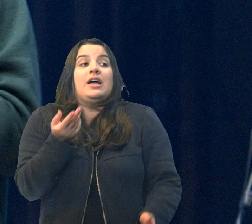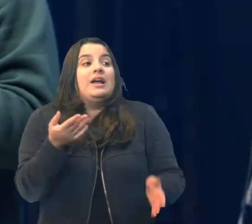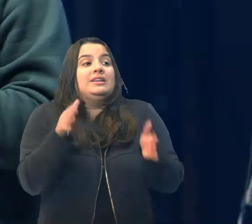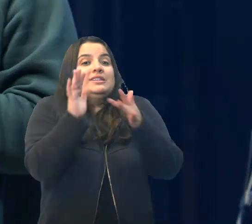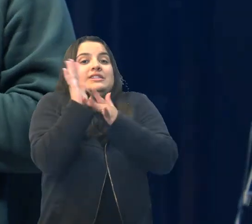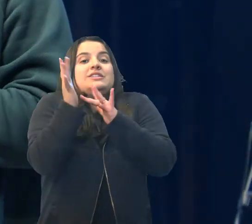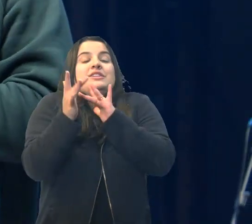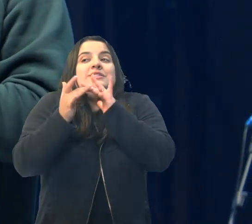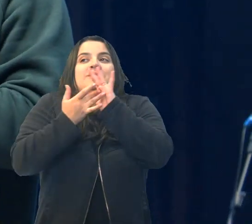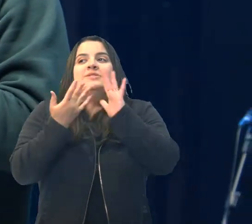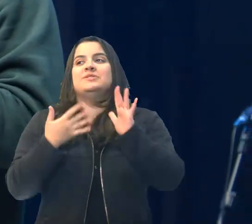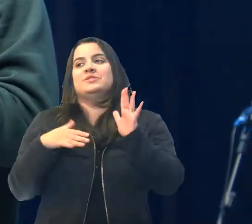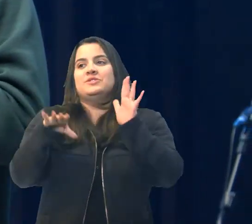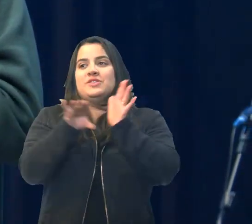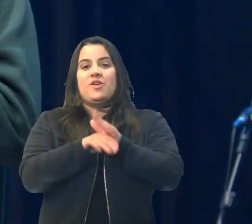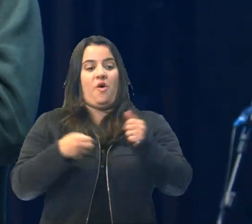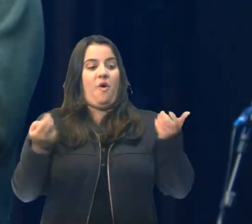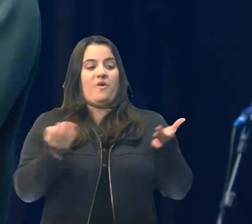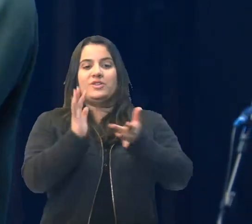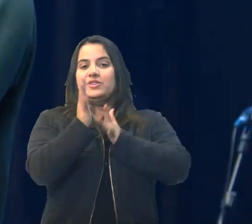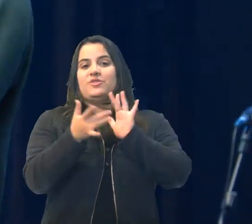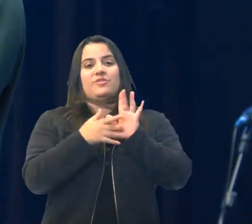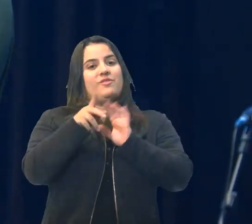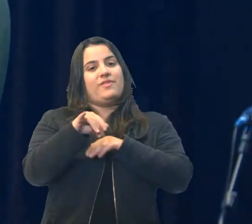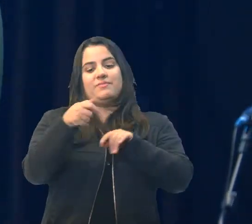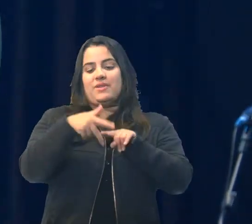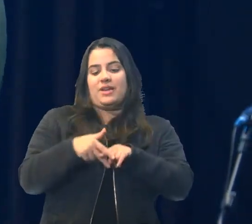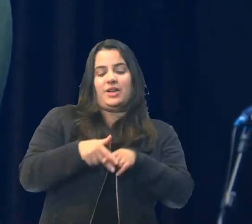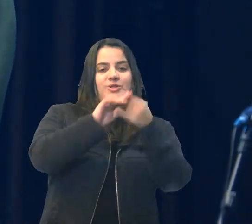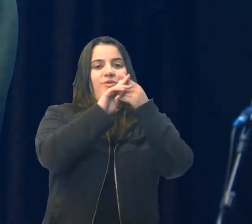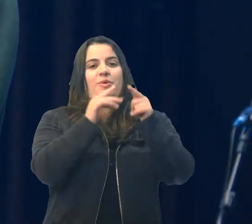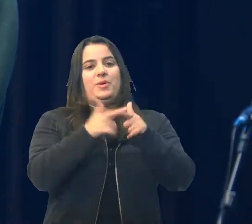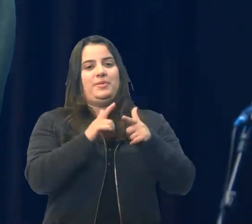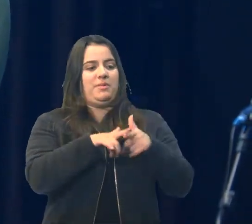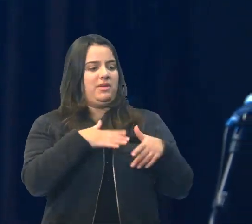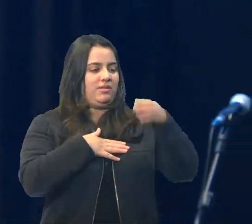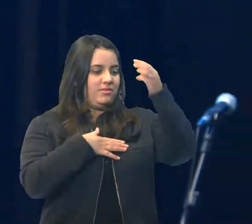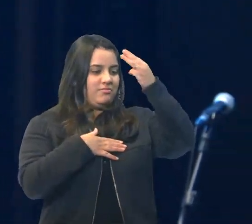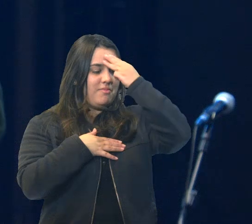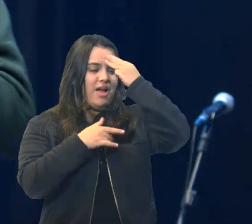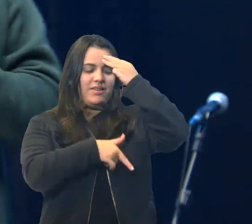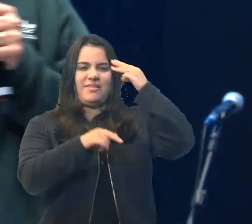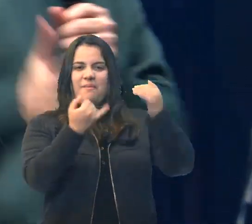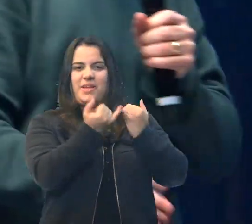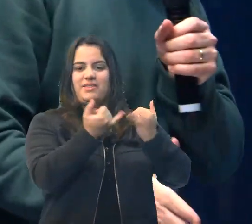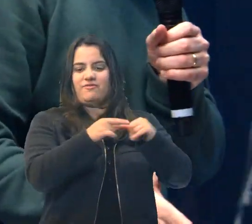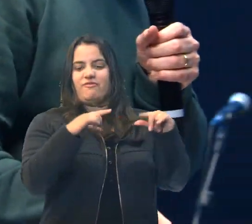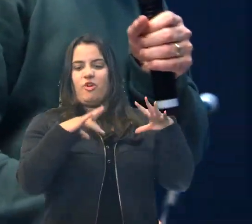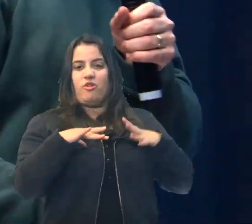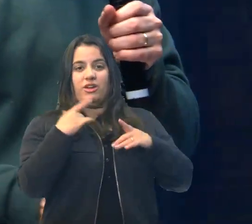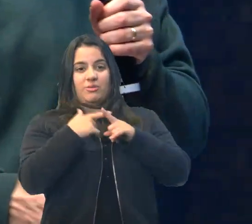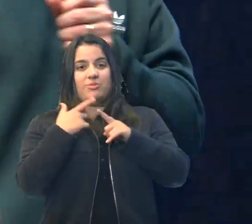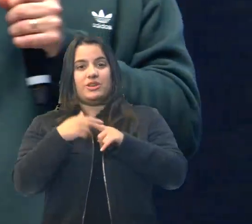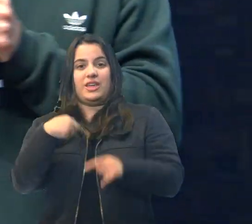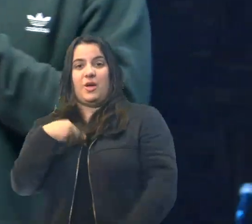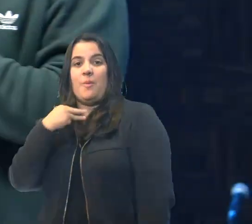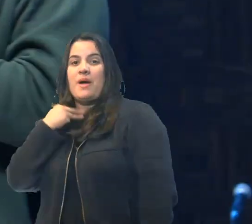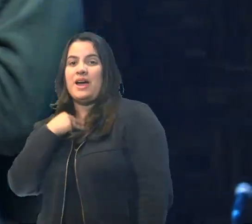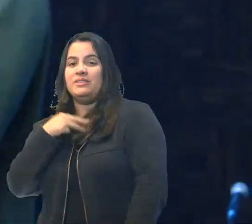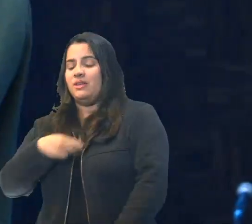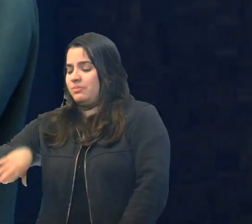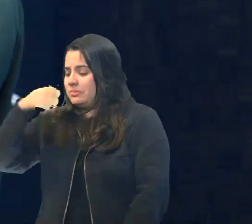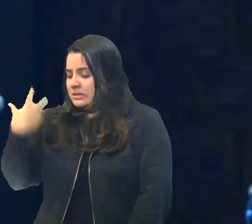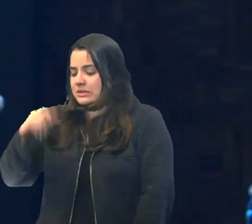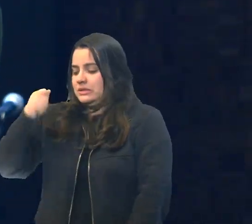Hoje Jesus vai resolver essa minha irmã folgada. Que eu estou me matando aqui para servir os outros, ela está